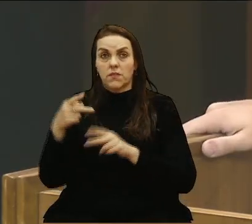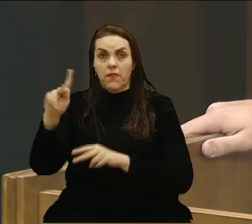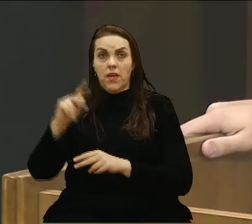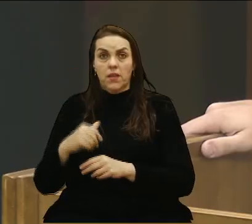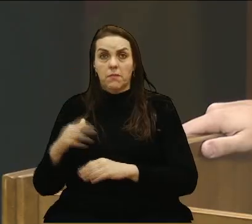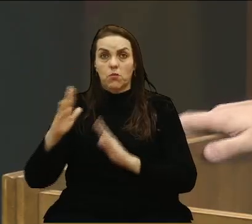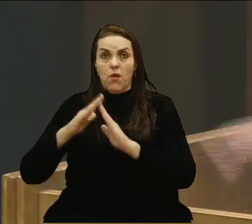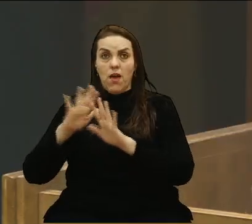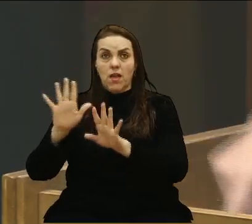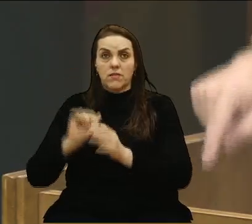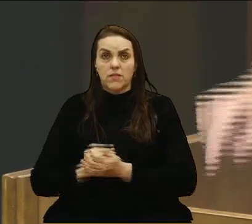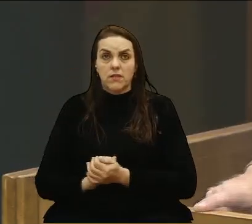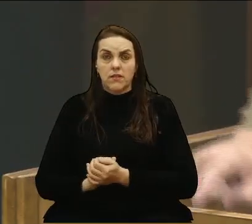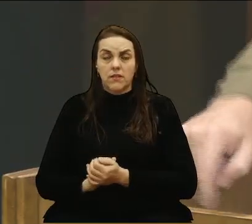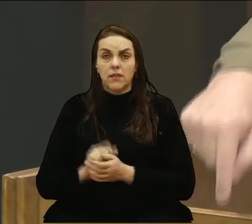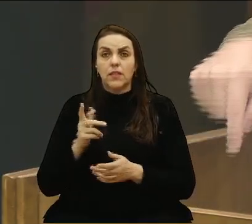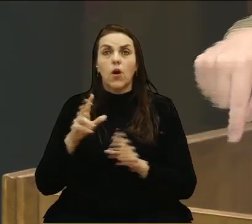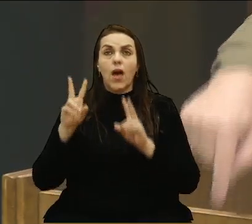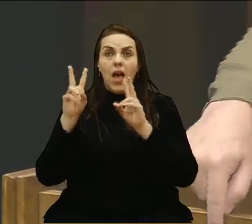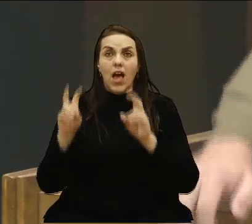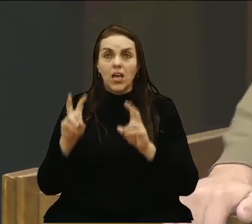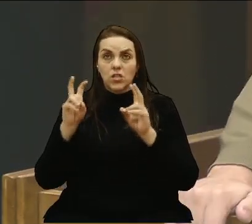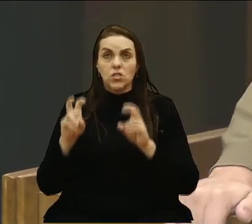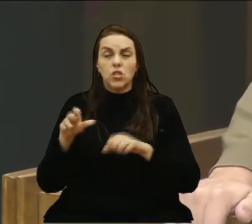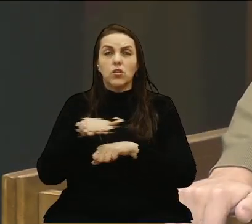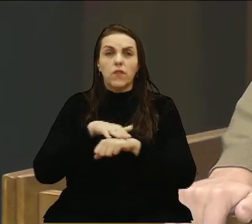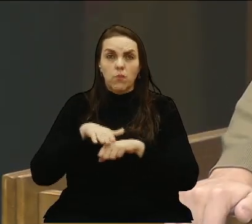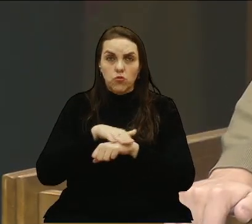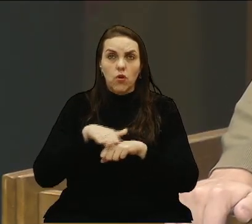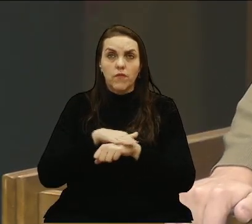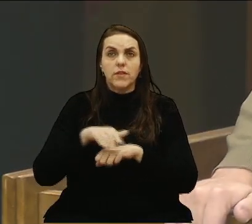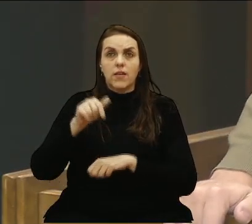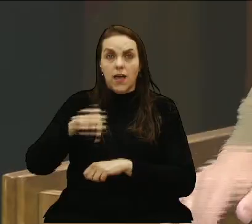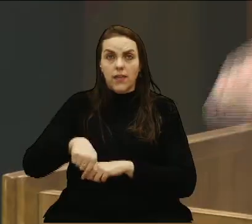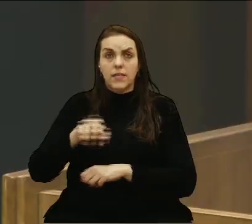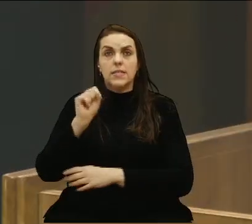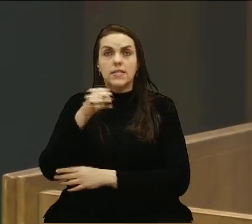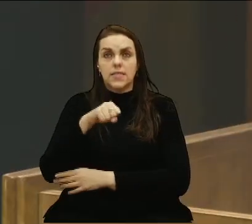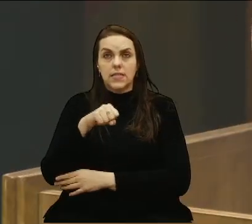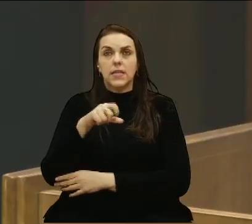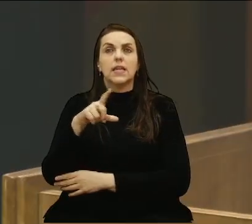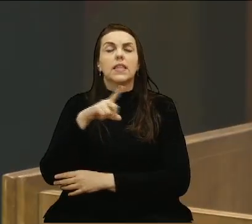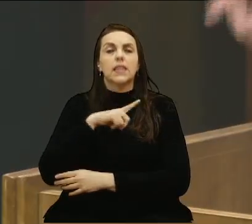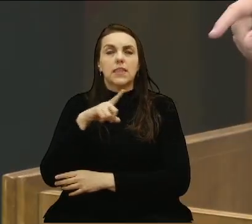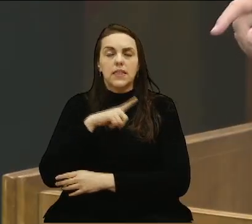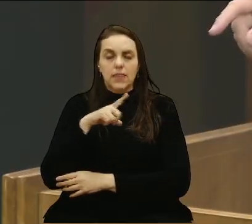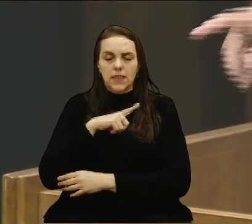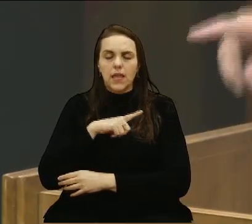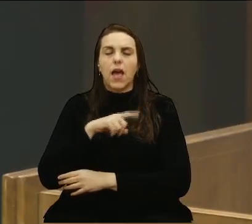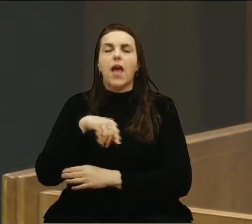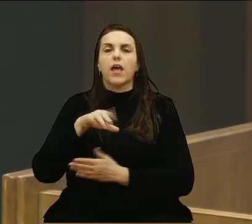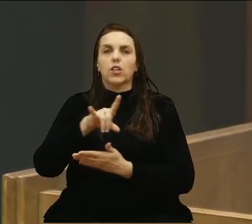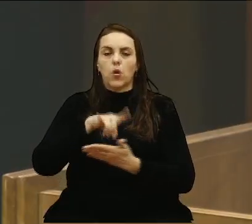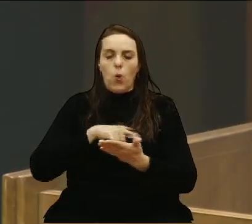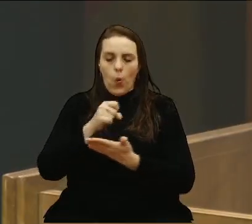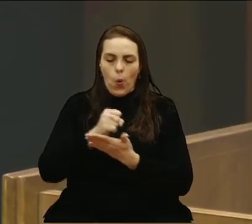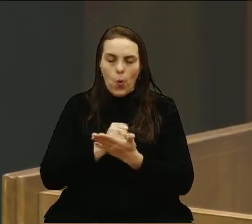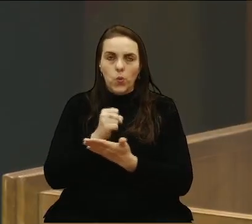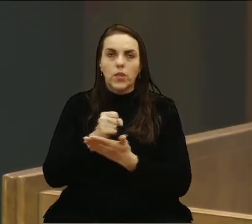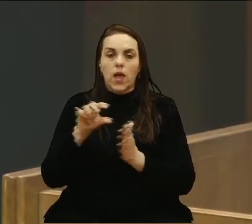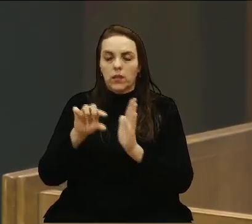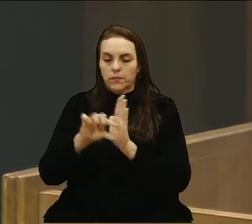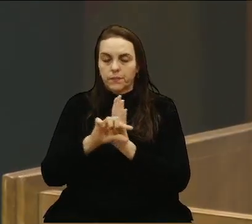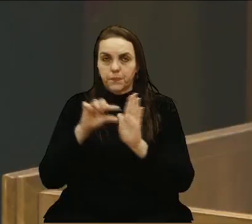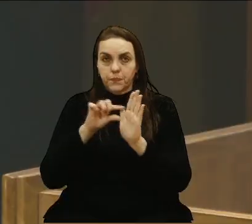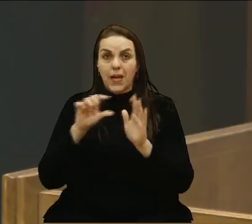casa. Então, bom, é sobre isso que nós temos que conversar aqui. Há uma outorga no contrato que autoriza a